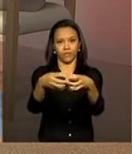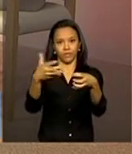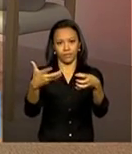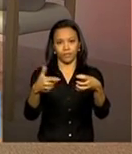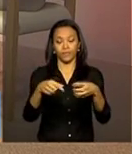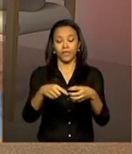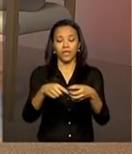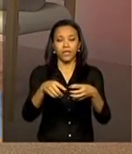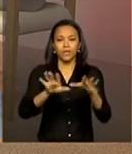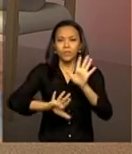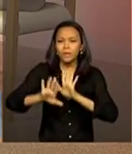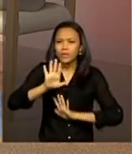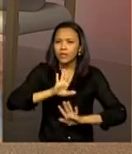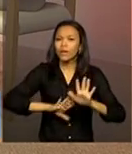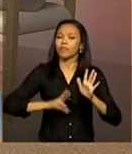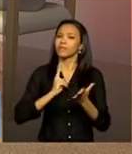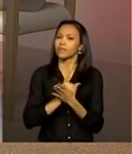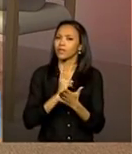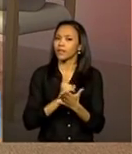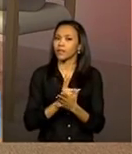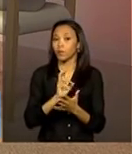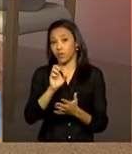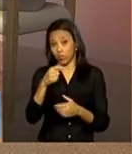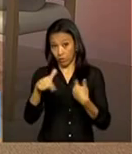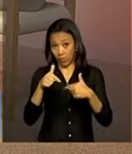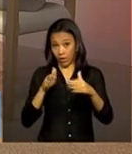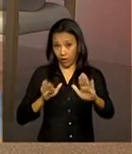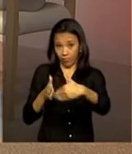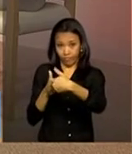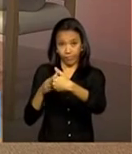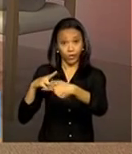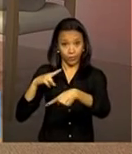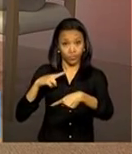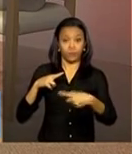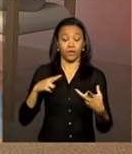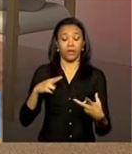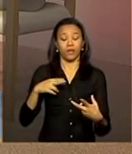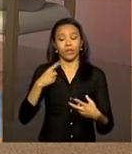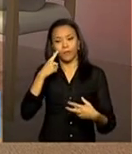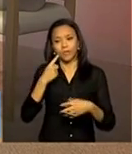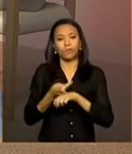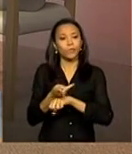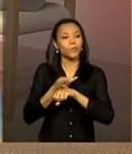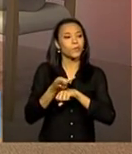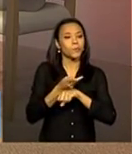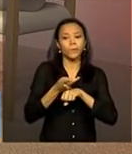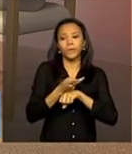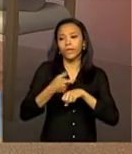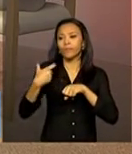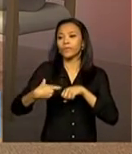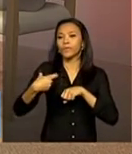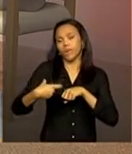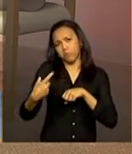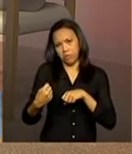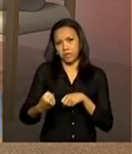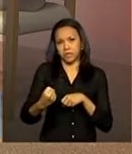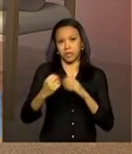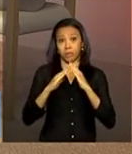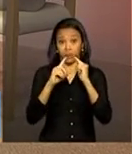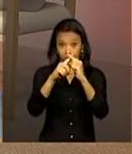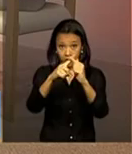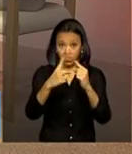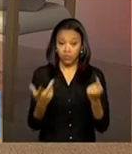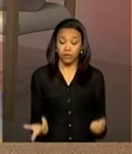mais cuidadoso mais individual encontrar um espaço físico que pode ser numa igreja pode